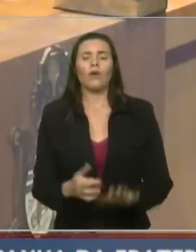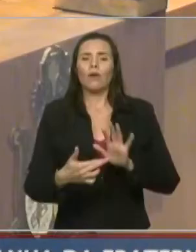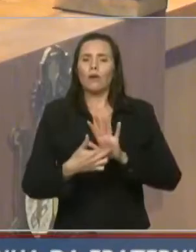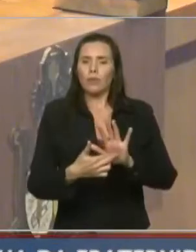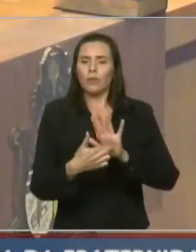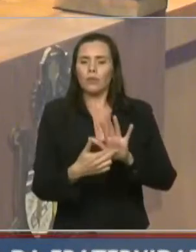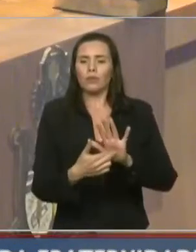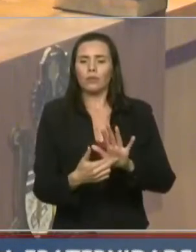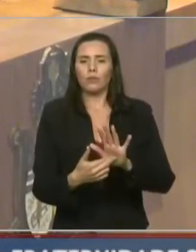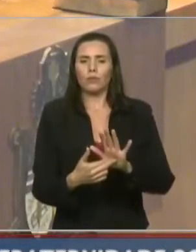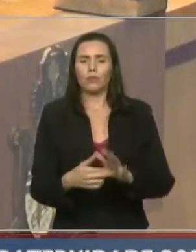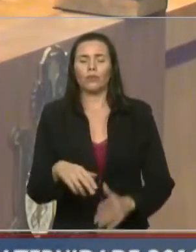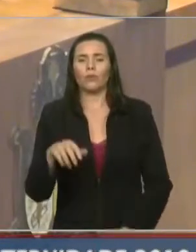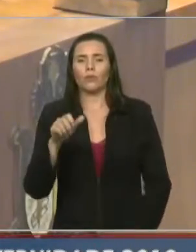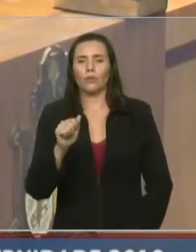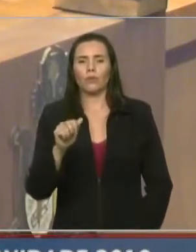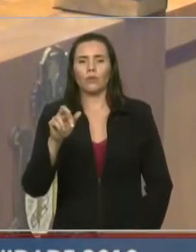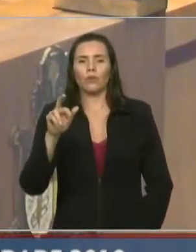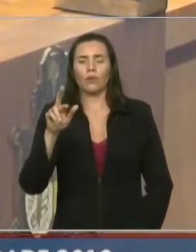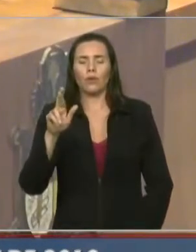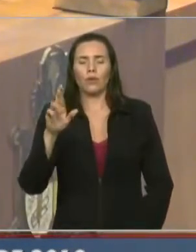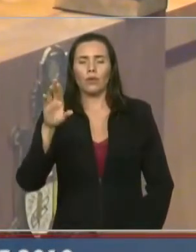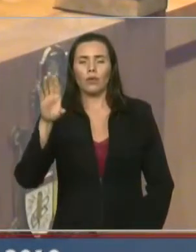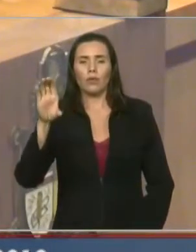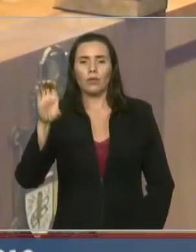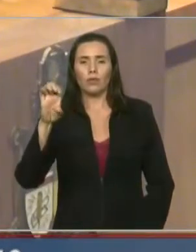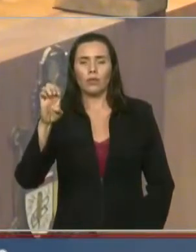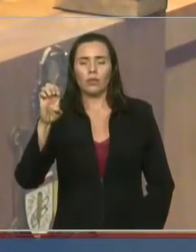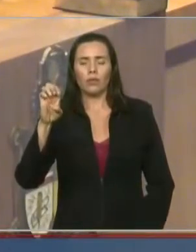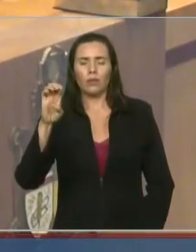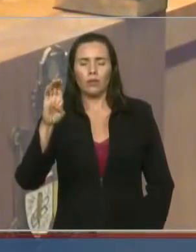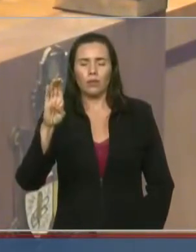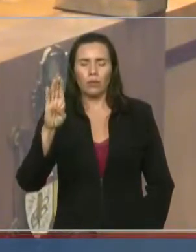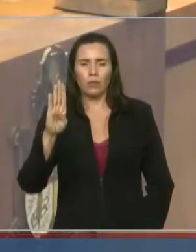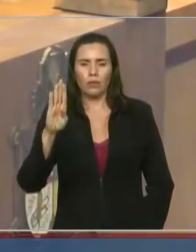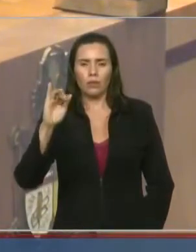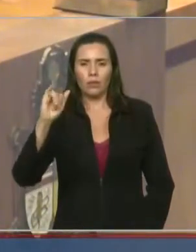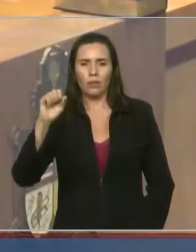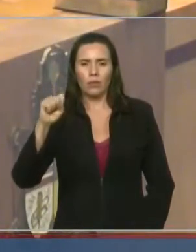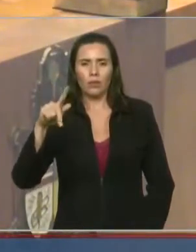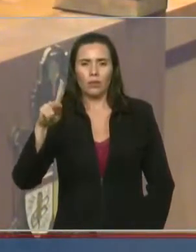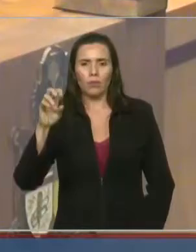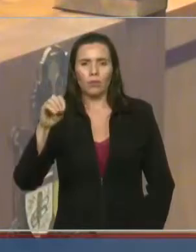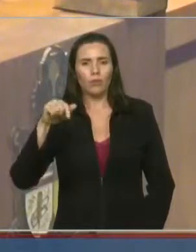arcebispo de São Luís, Dom José Belisário.